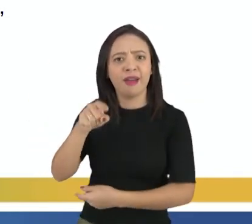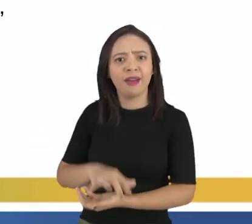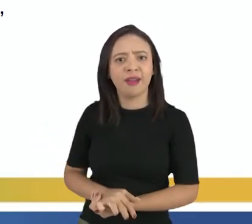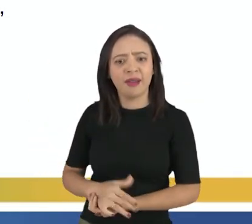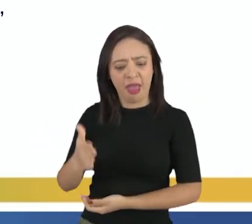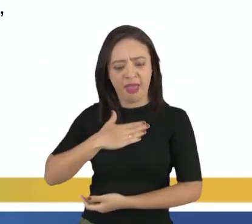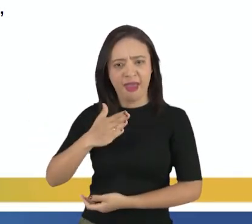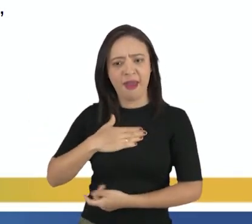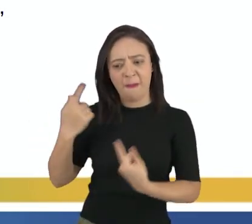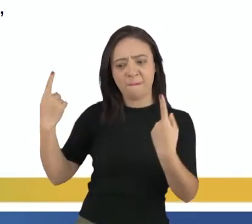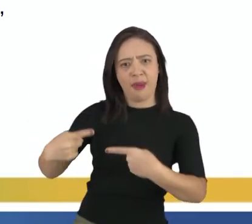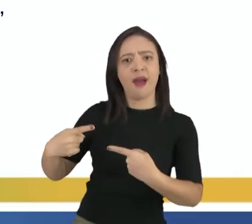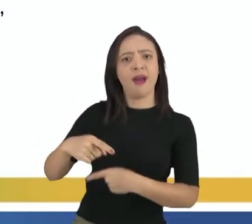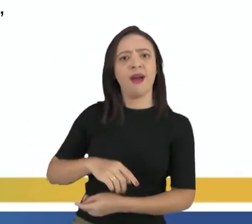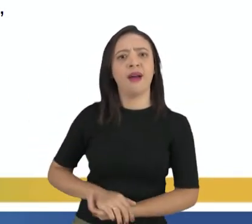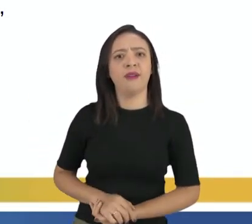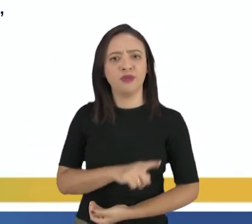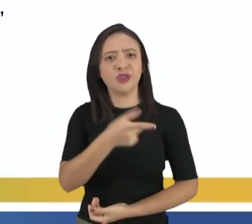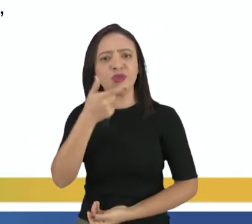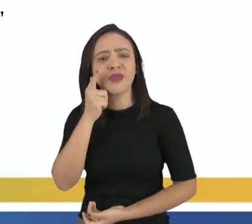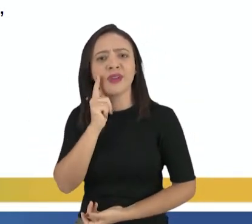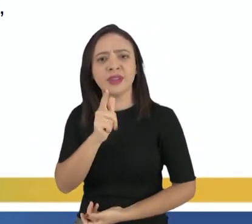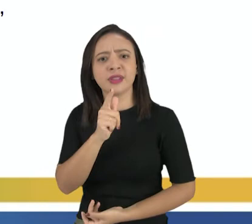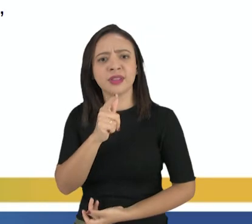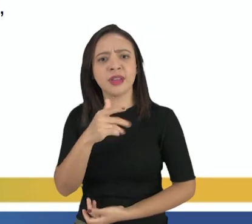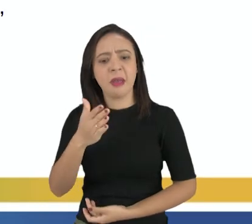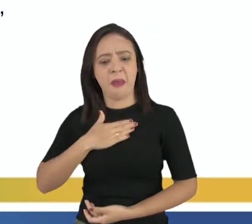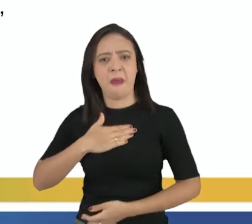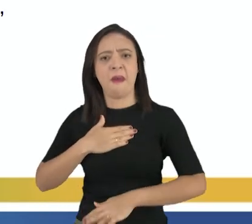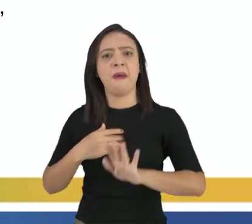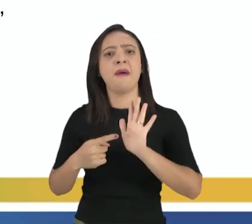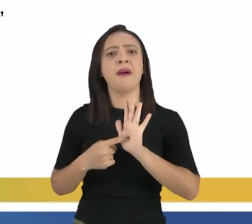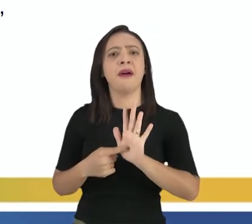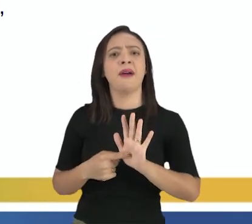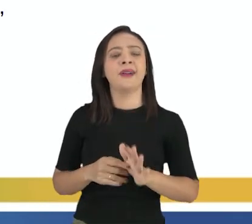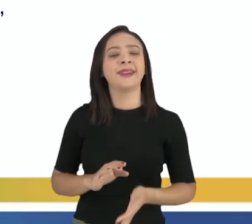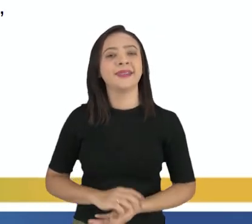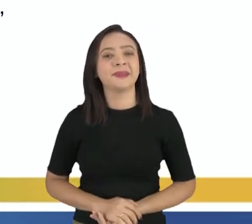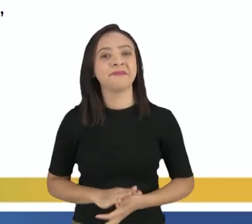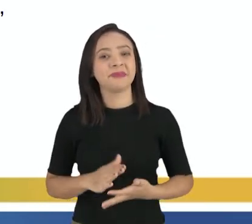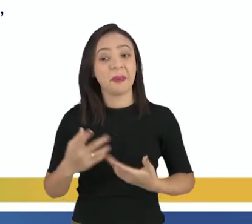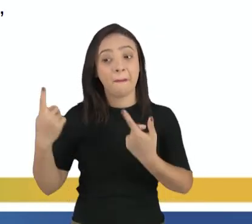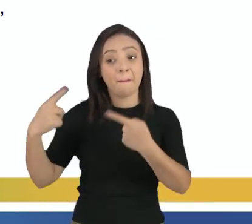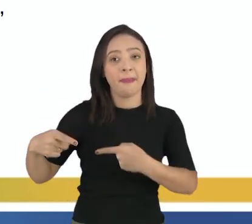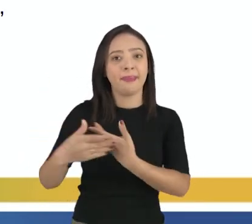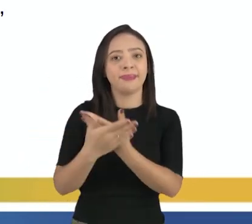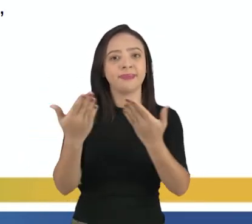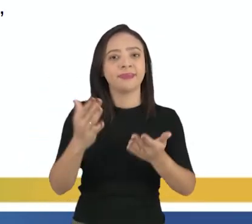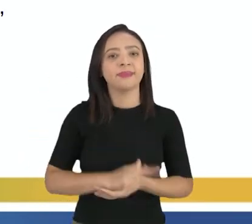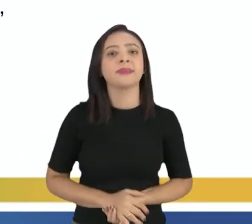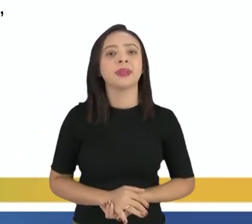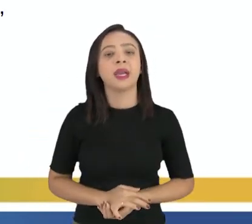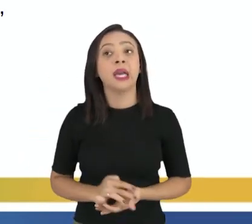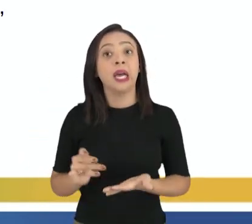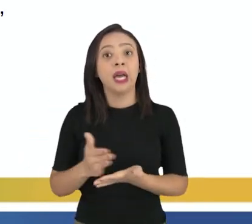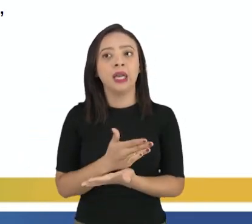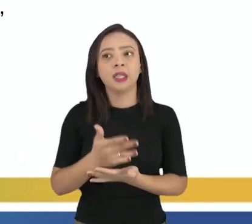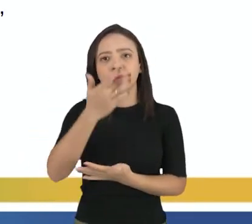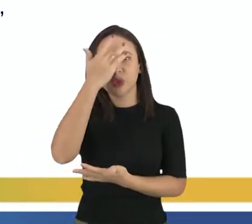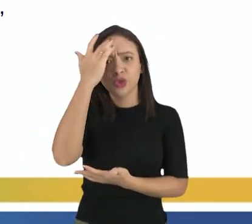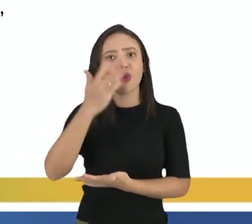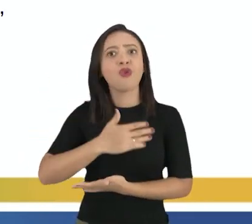Mostre-me. Quero ver, você vai conseguir? Você vai me mostrar? Então, ele está te fazendo um desafio. E, normalmente, as pessoas gostam de